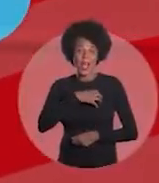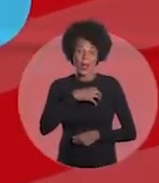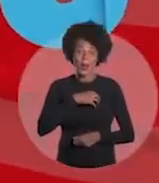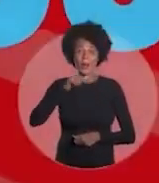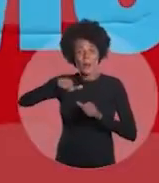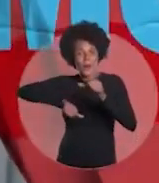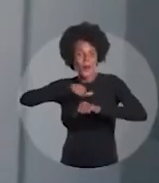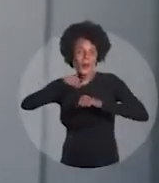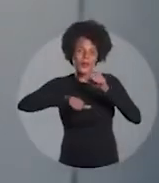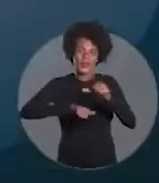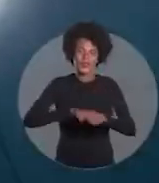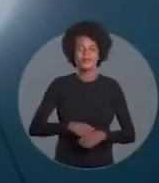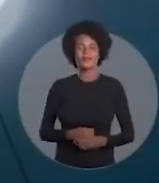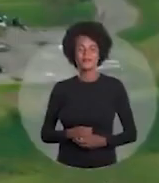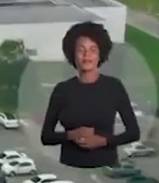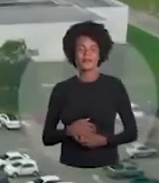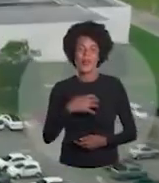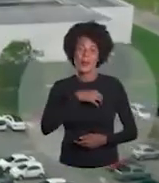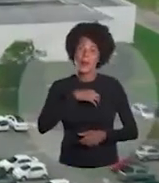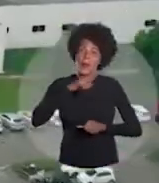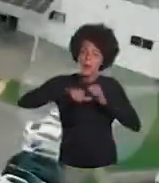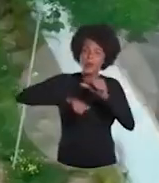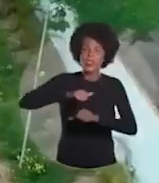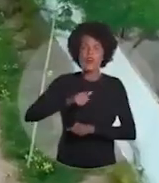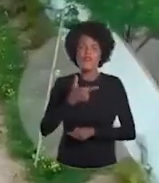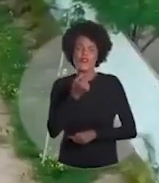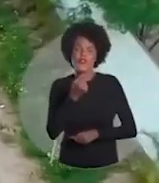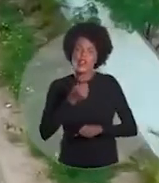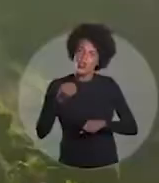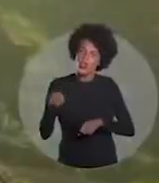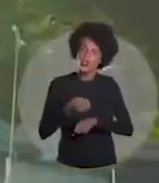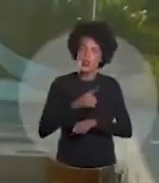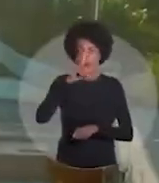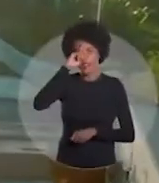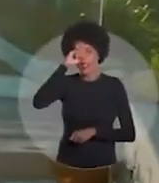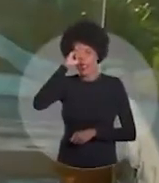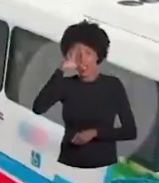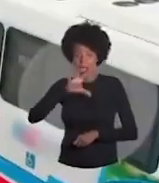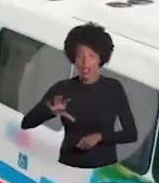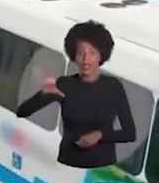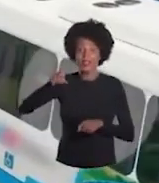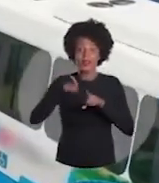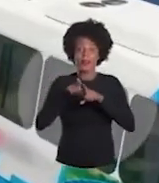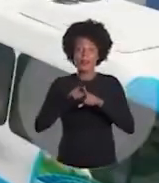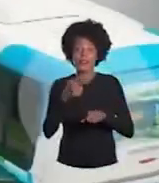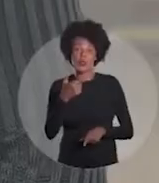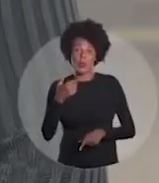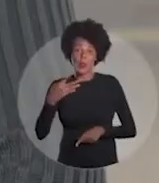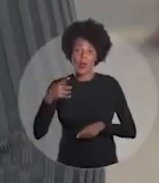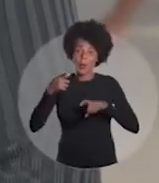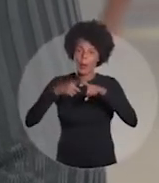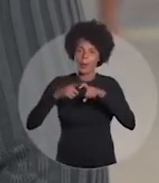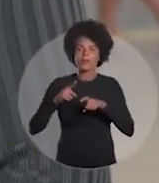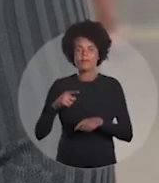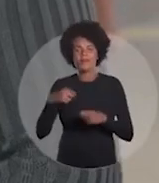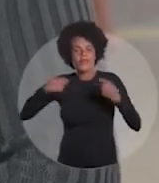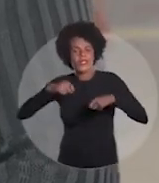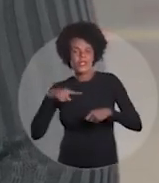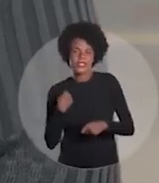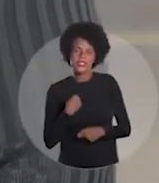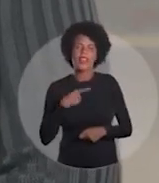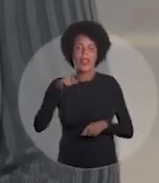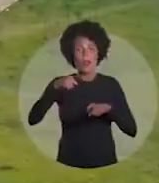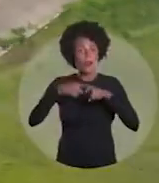Bahia mudou. A Bahia mudou com 20 novos hospitais regionais e 24 policlínicas. Era o que a gente mais precisava